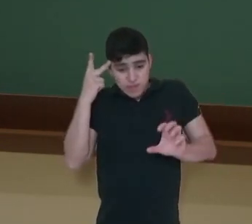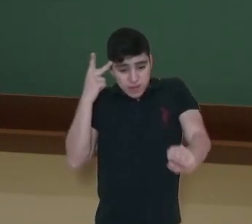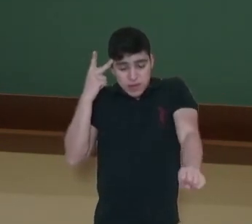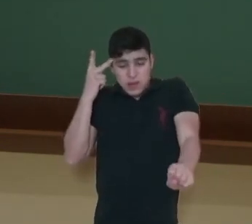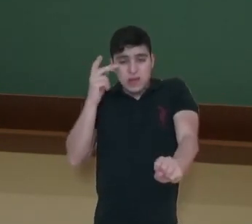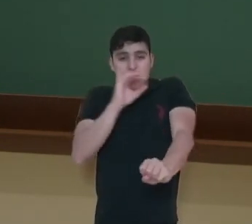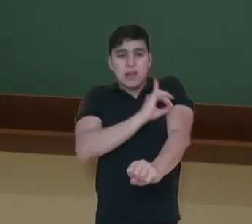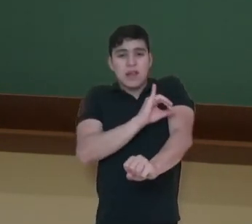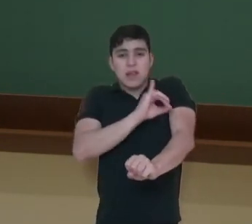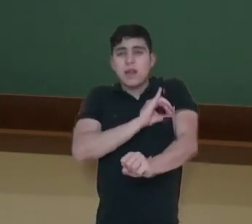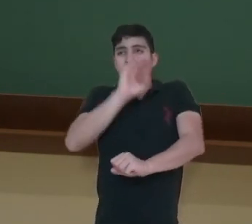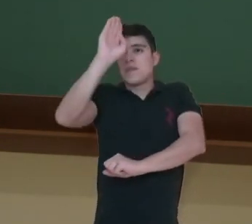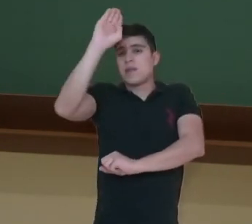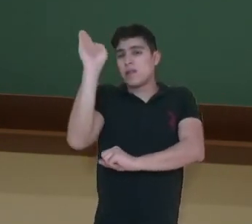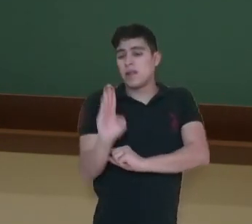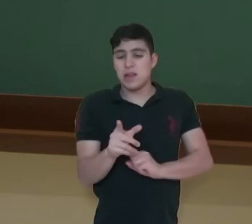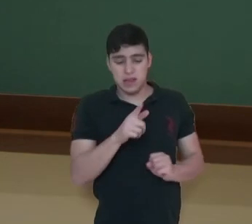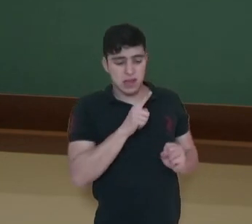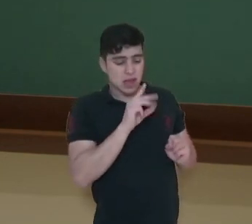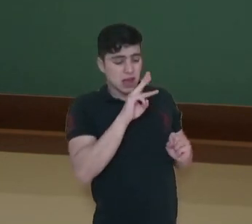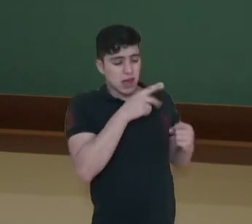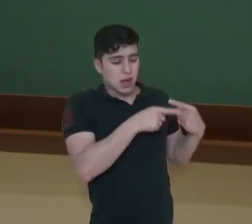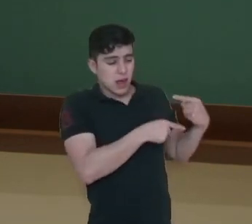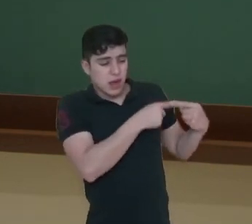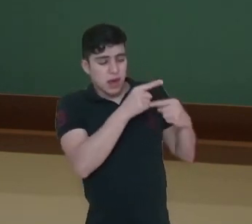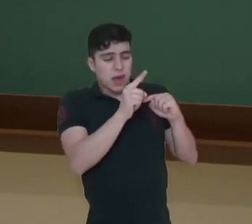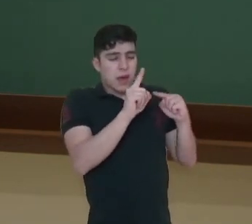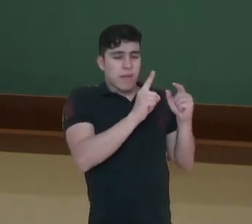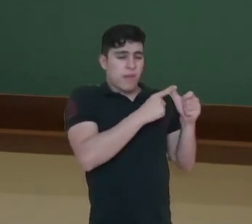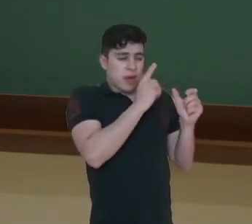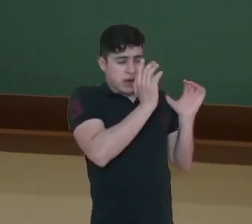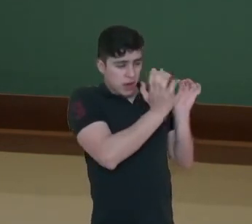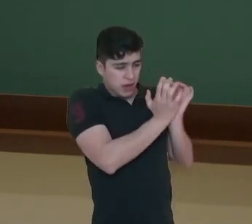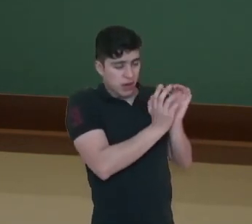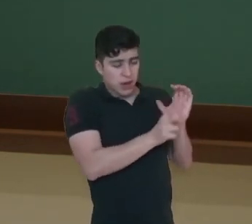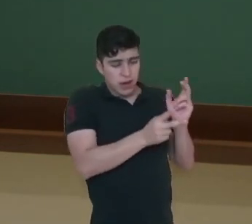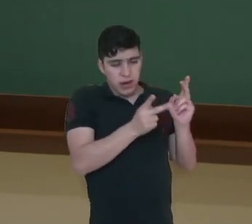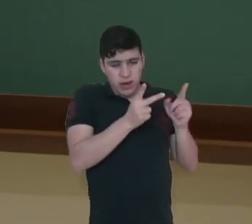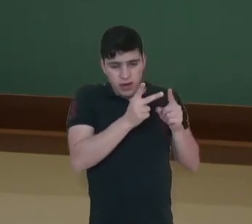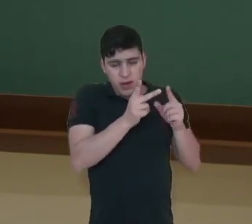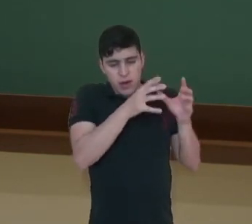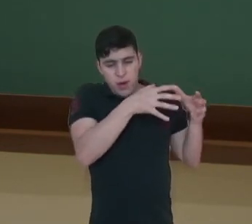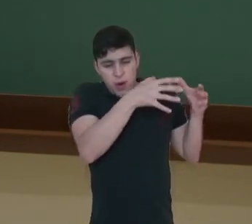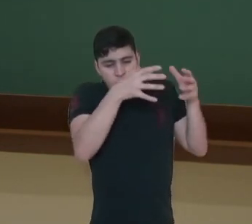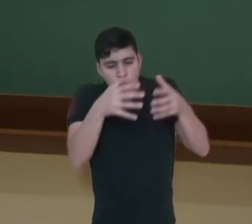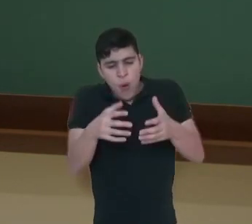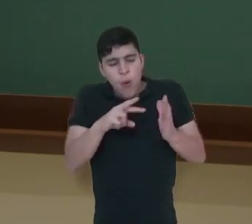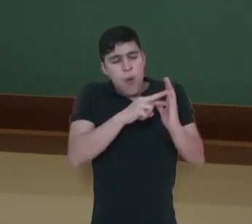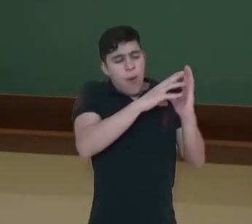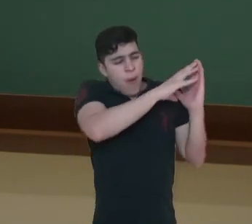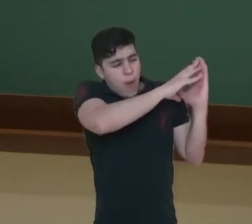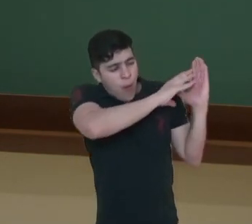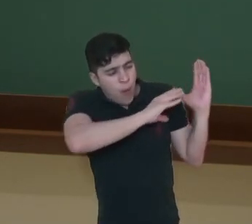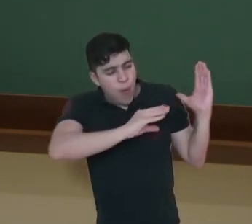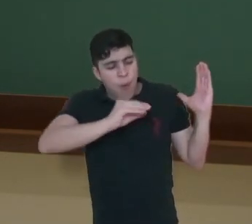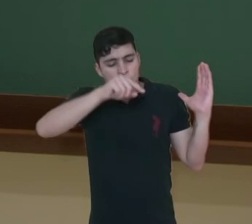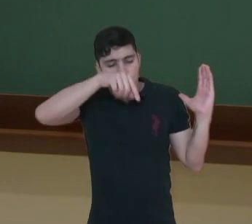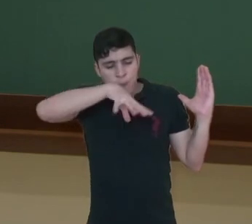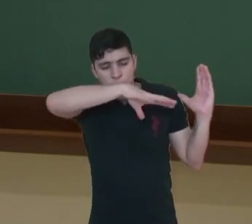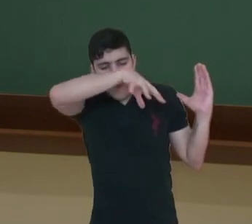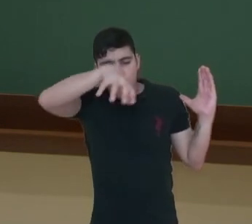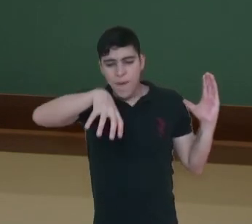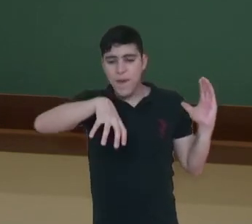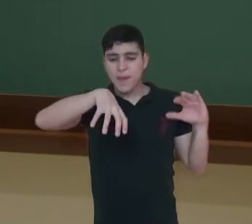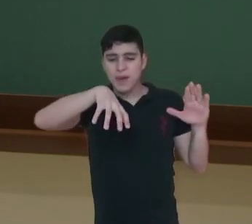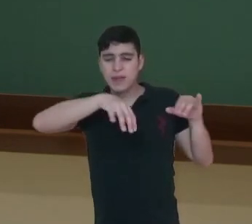Brasil, e nós temos 3 gerações dos rappers, nós temos aquela escola clássica, já temos um segundo movimento que é aquela coisa já pegando a experiência do primeiro, já colocando um